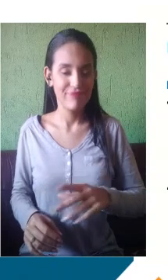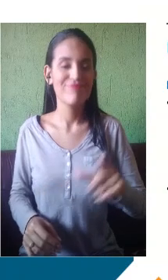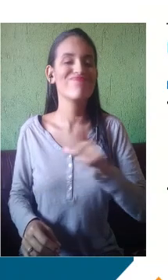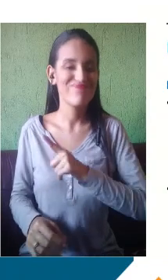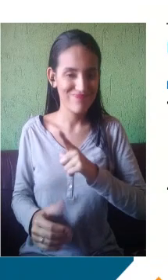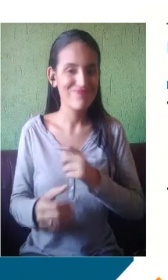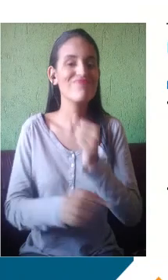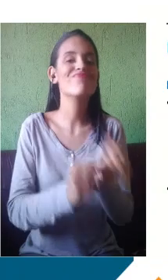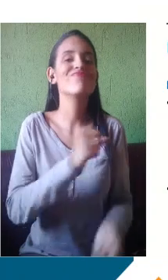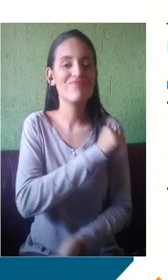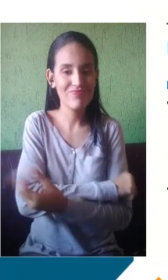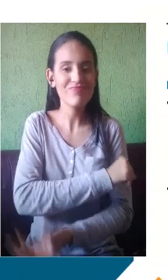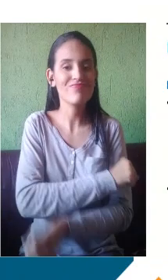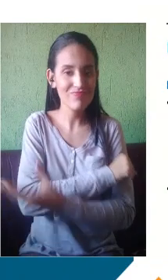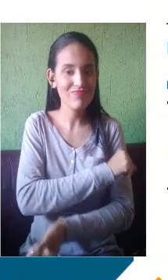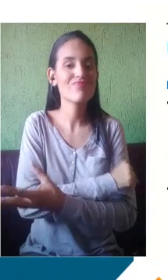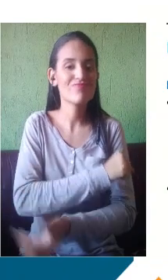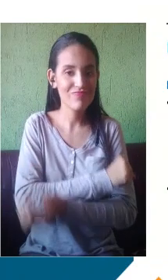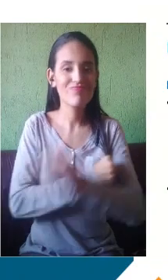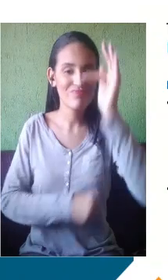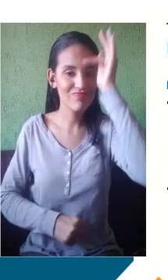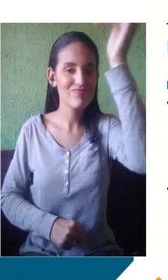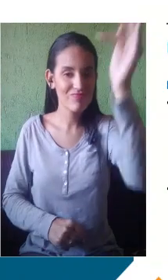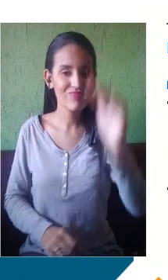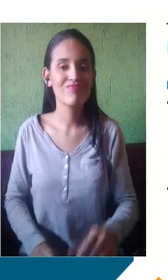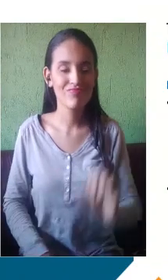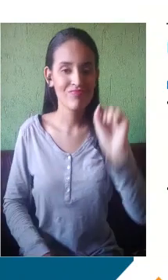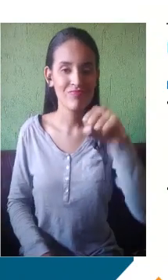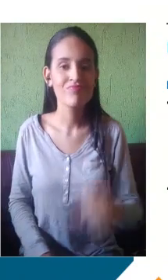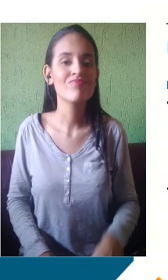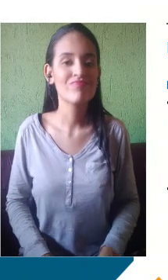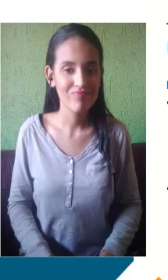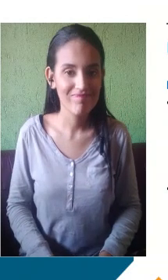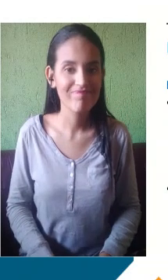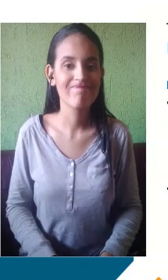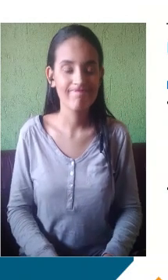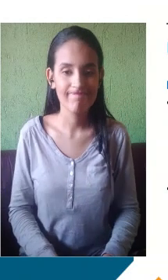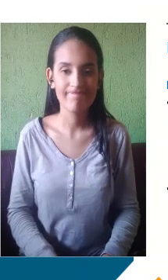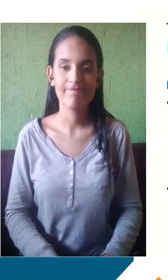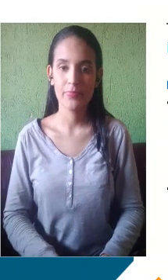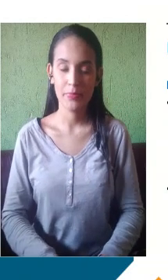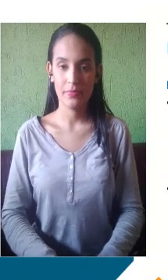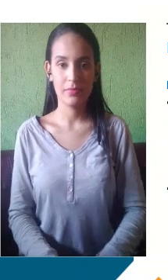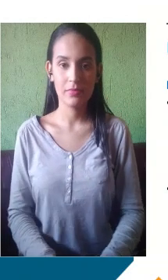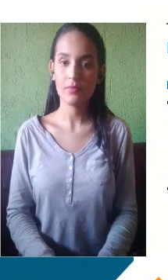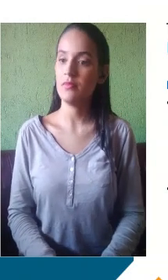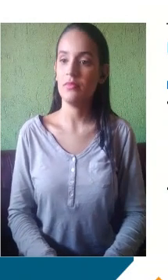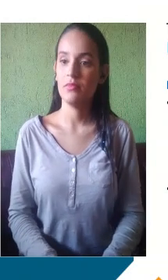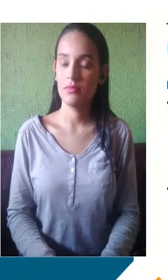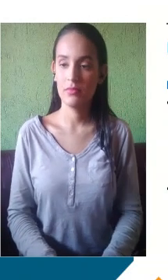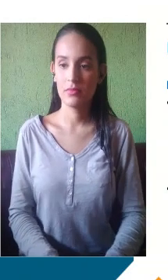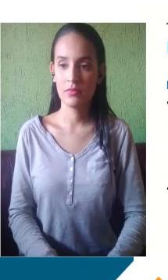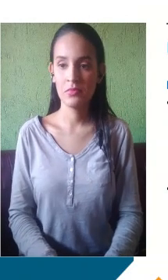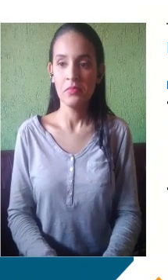Então, o que a gente tem aqui? A gente tem, nos próximos anos serão de muita corrupção, a tese, ou seja, o ponto de vista defendido, a